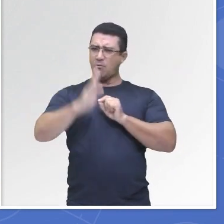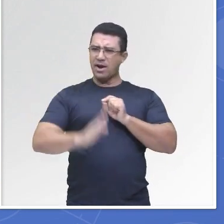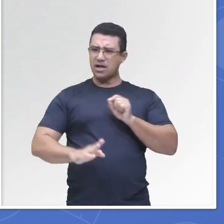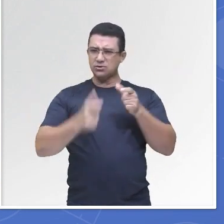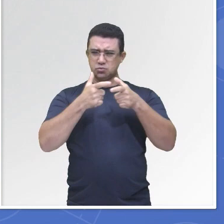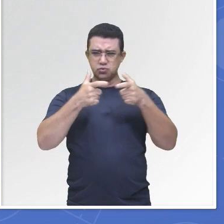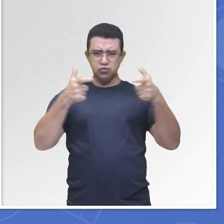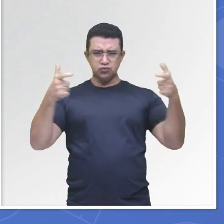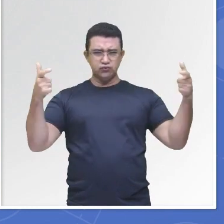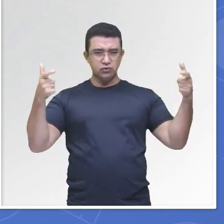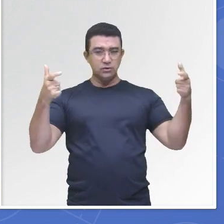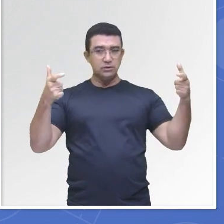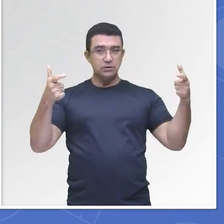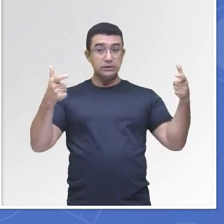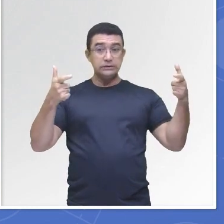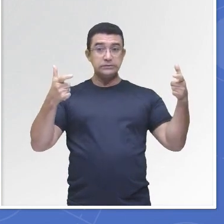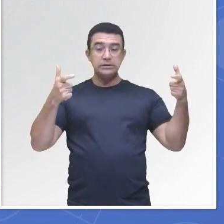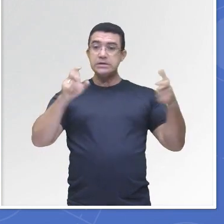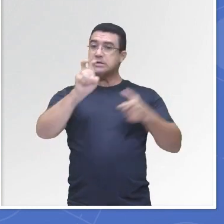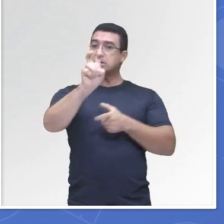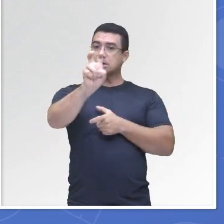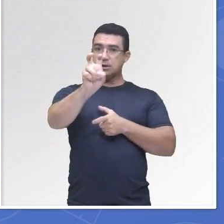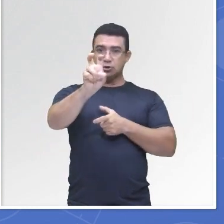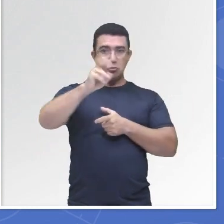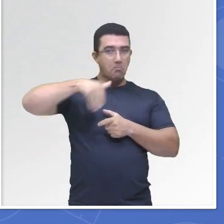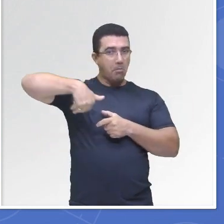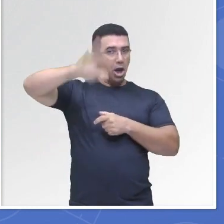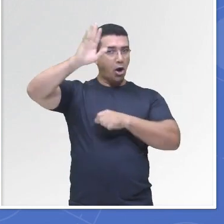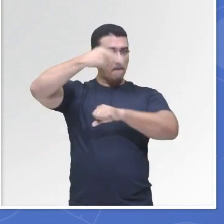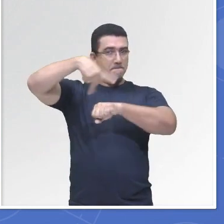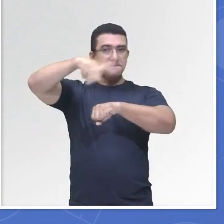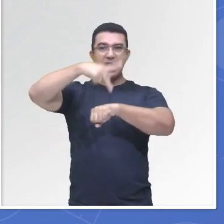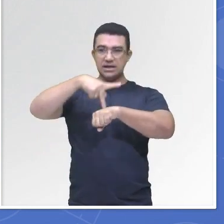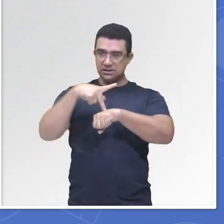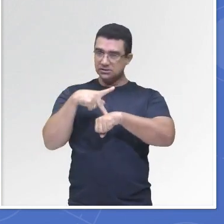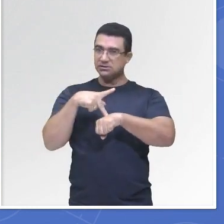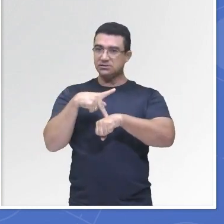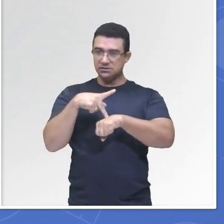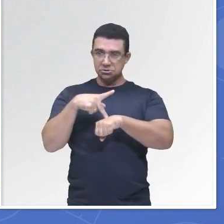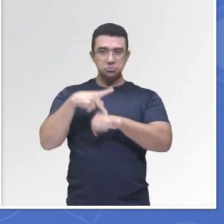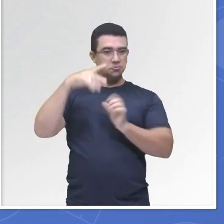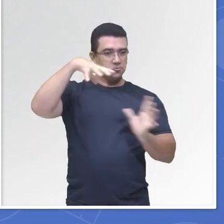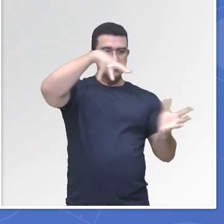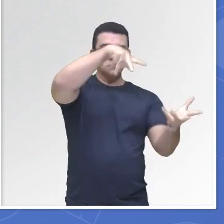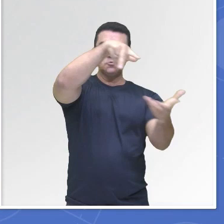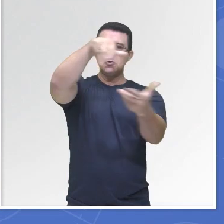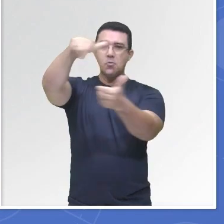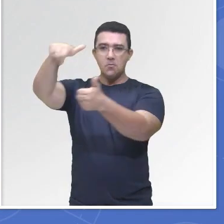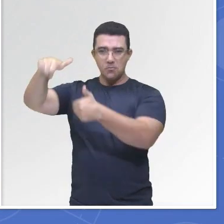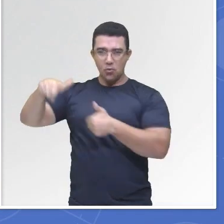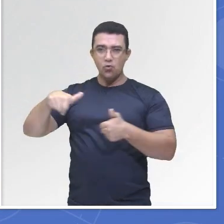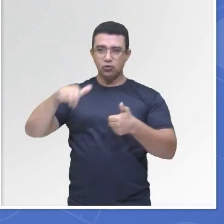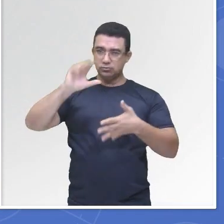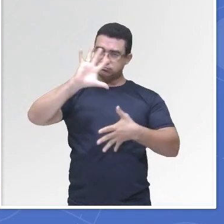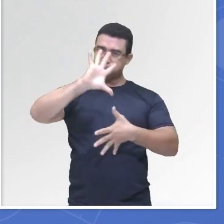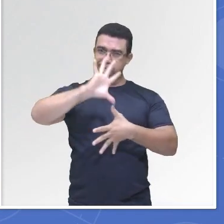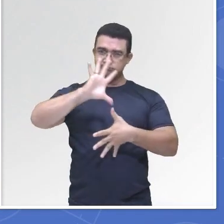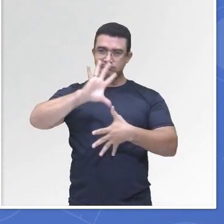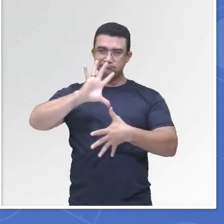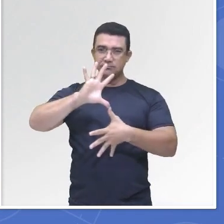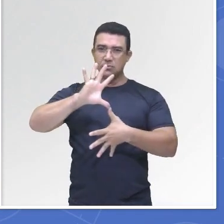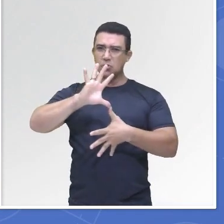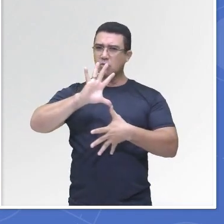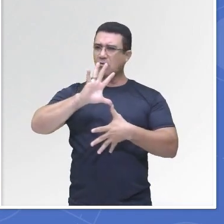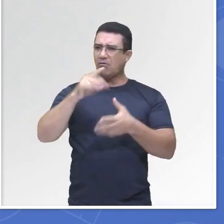quinto maior país do mundo, o maior país da América Latina, a gente é gigantesco, continental. Como foi que a gente ganhou